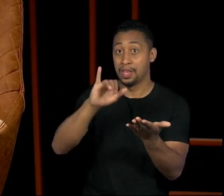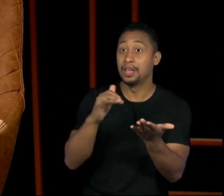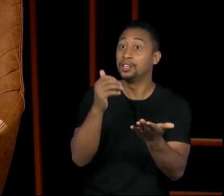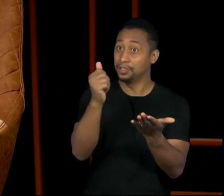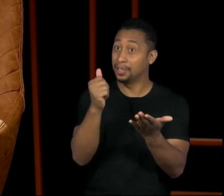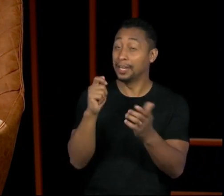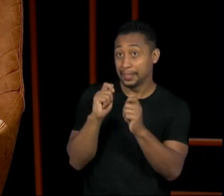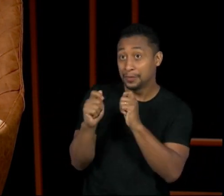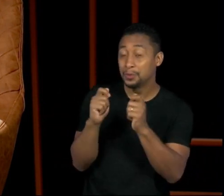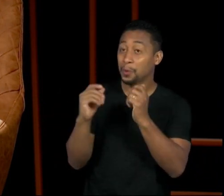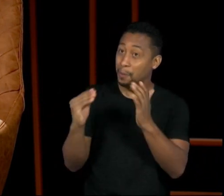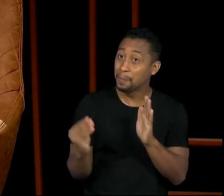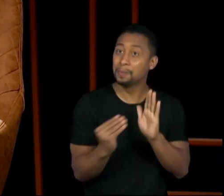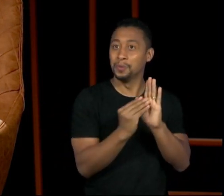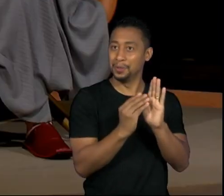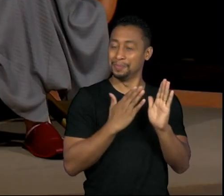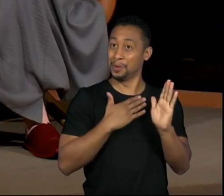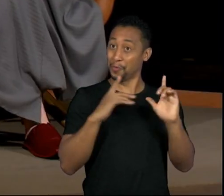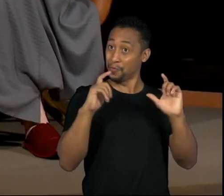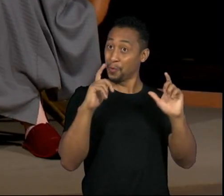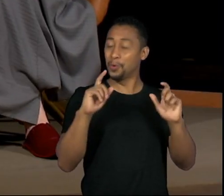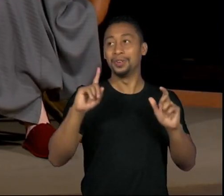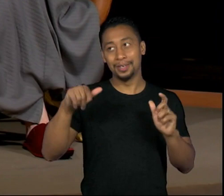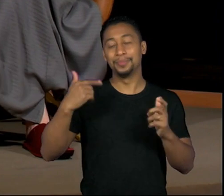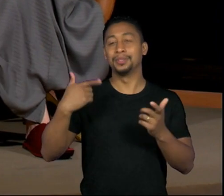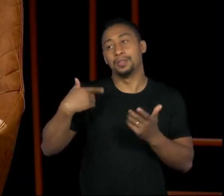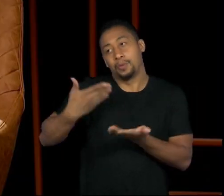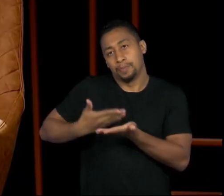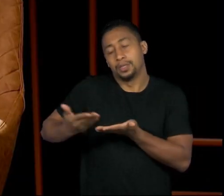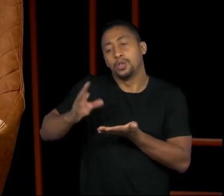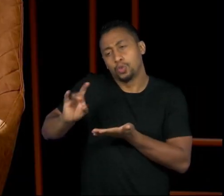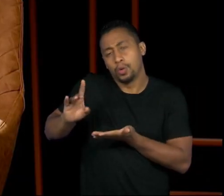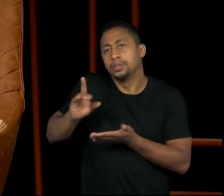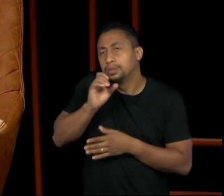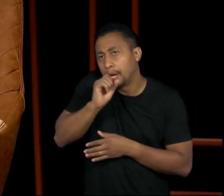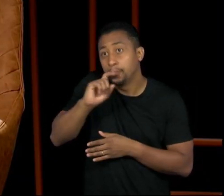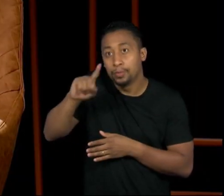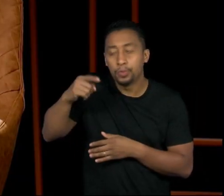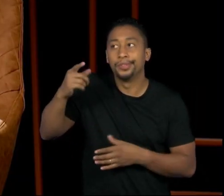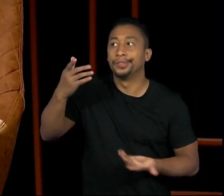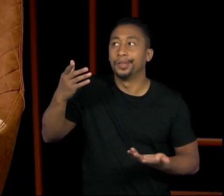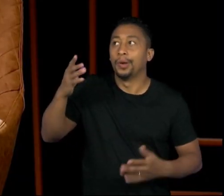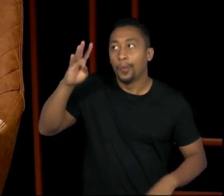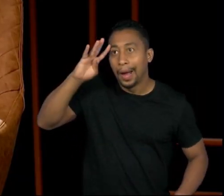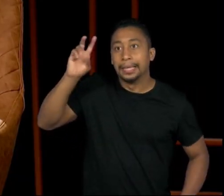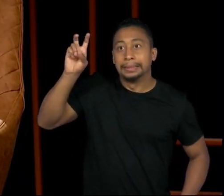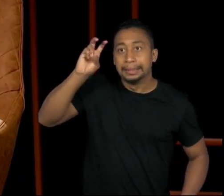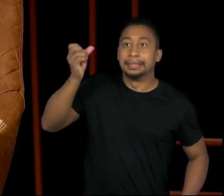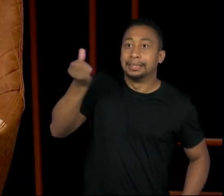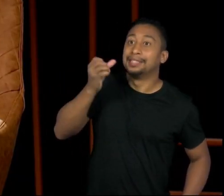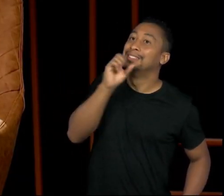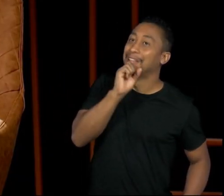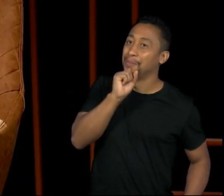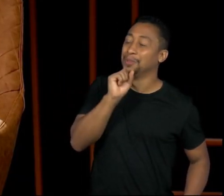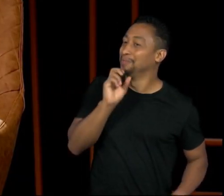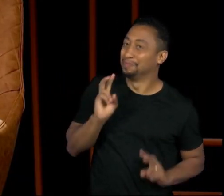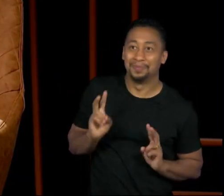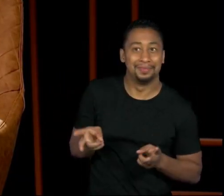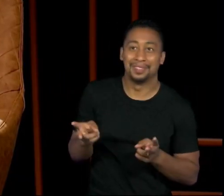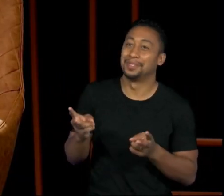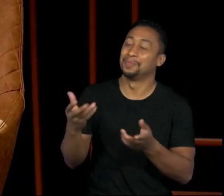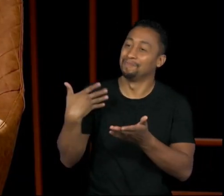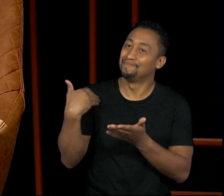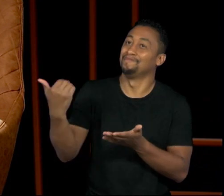depois quarta, quinta, sexta, sábado. E aí, finalmente, fiquei exclusiva no Barreto. Eu só cantava no Barreto. E foi